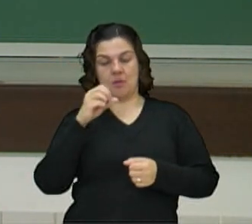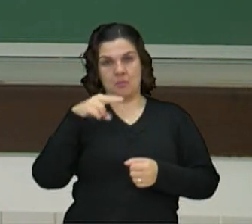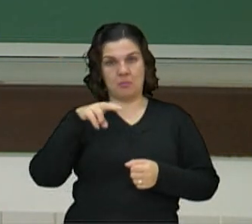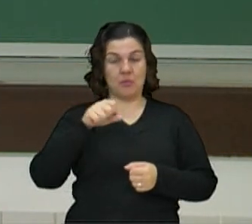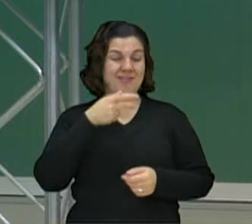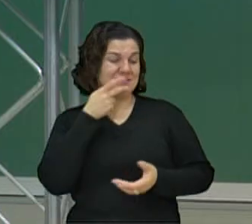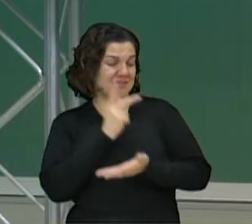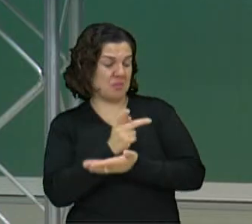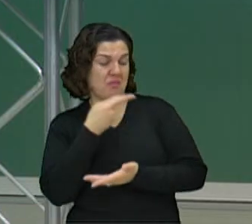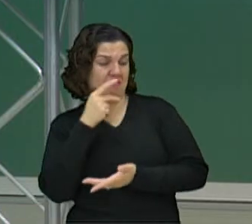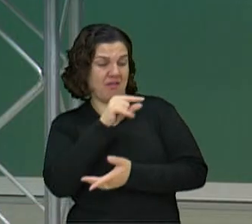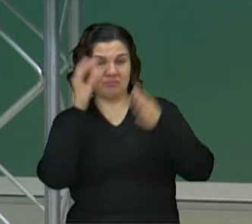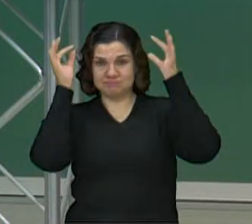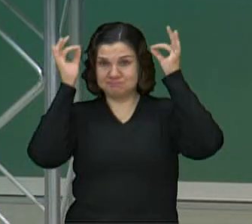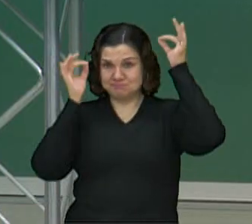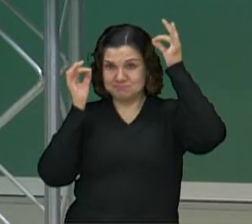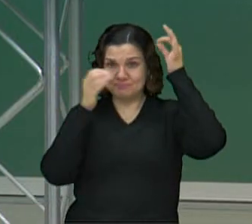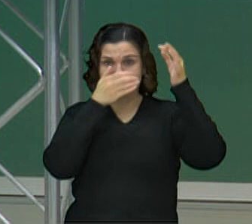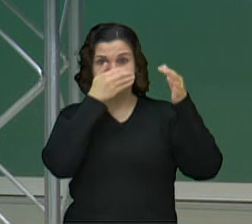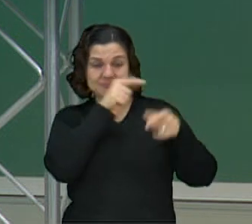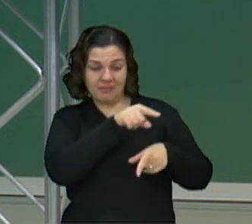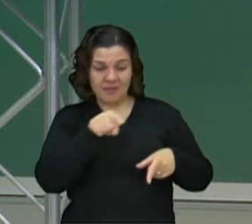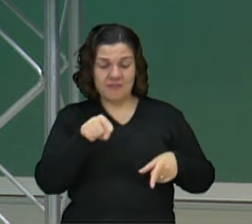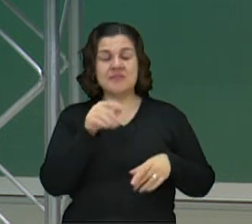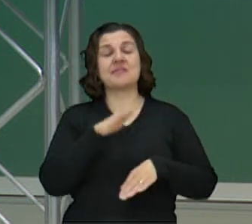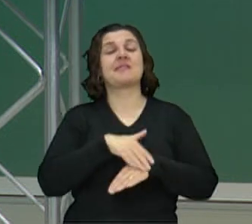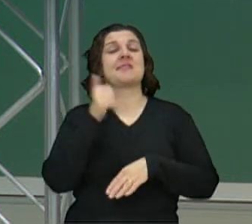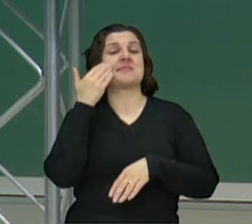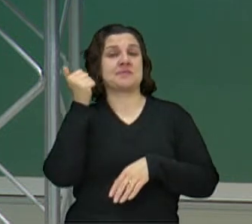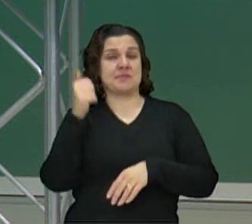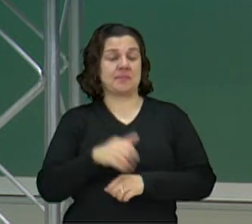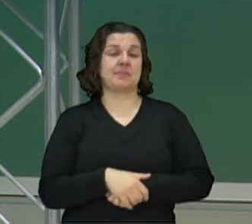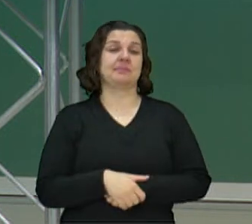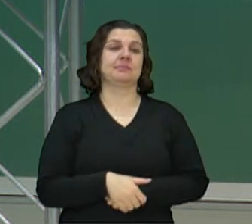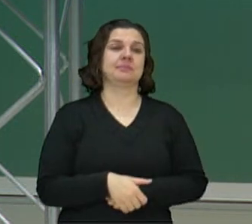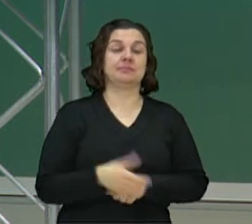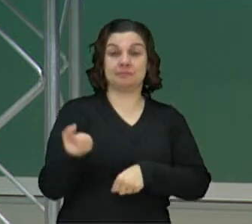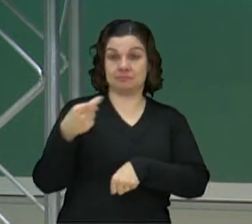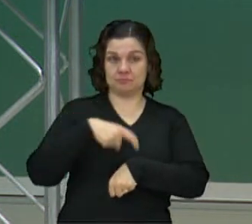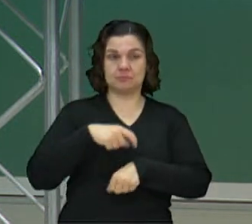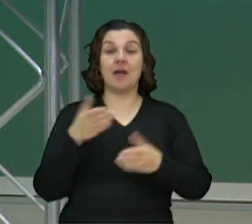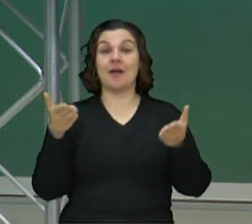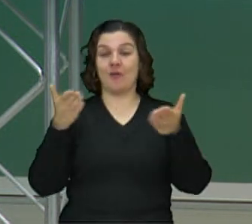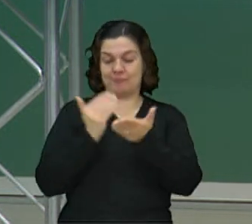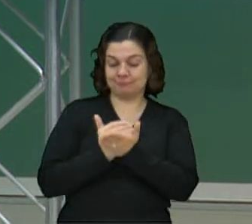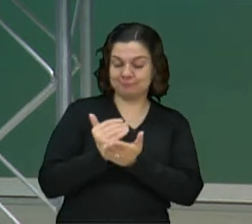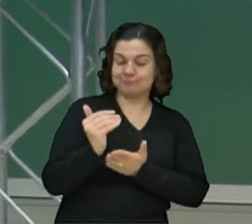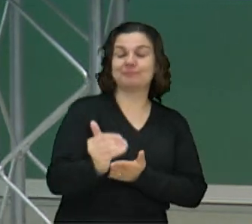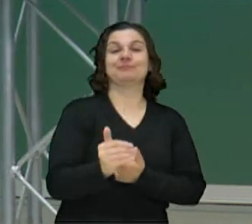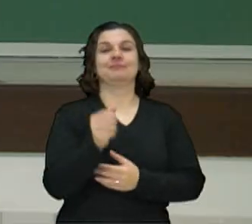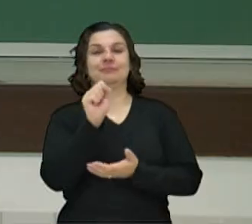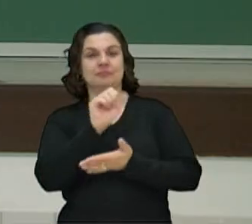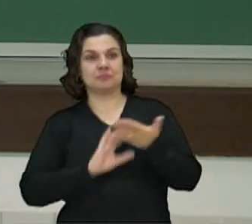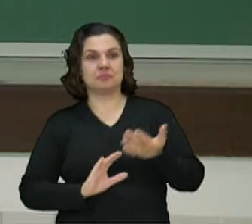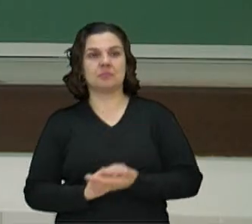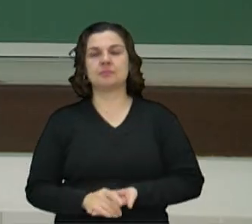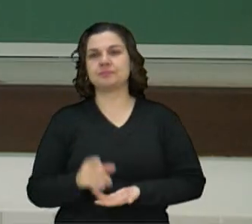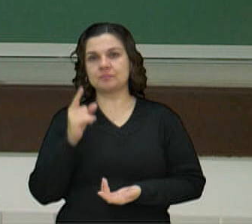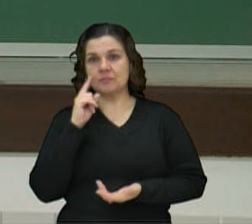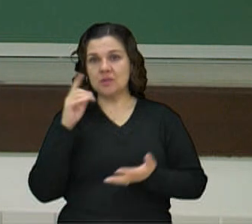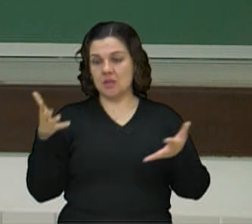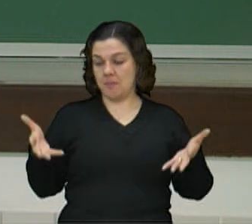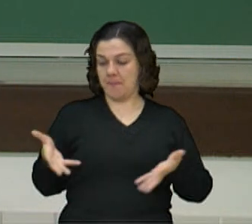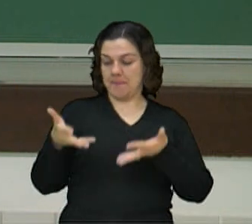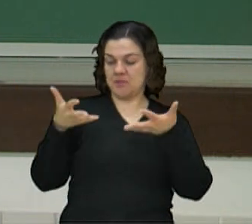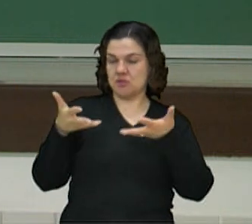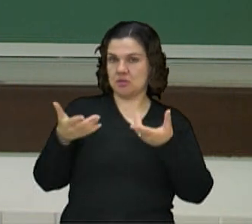falou em gangster. Al Capone é um dos nomes que você vai lembrar aí quase de imediato. Continuando então,